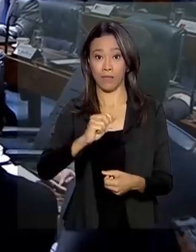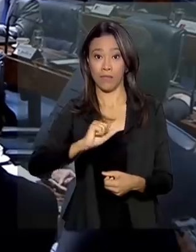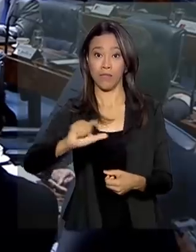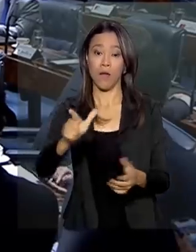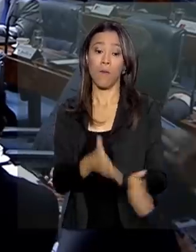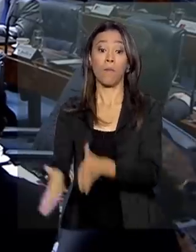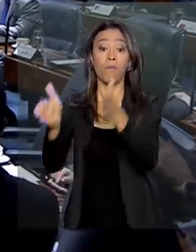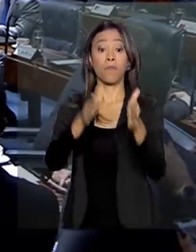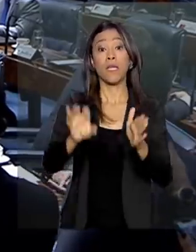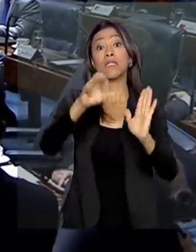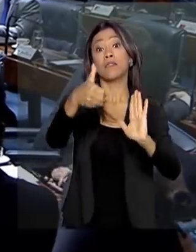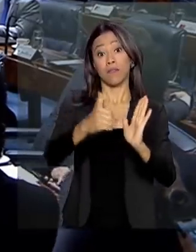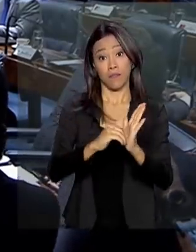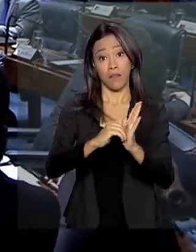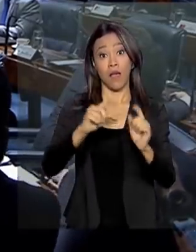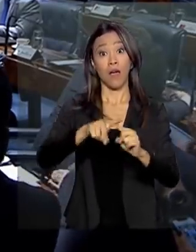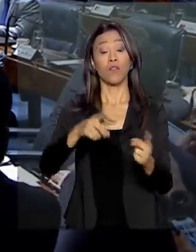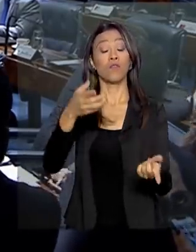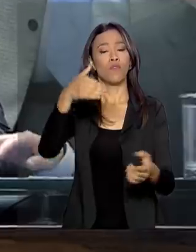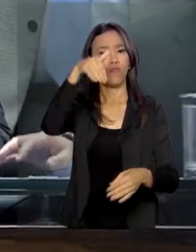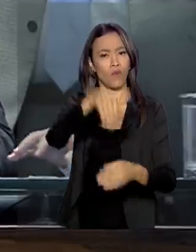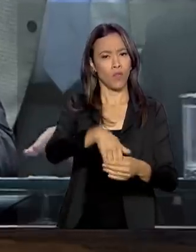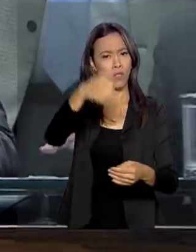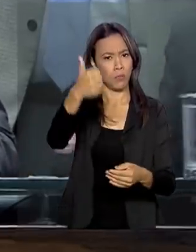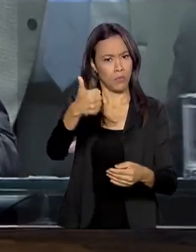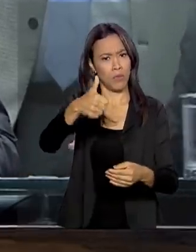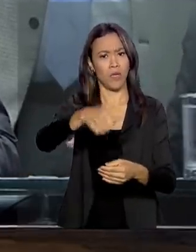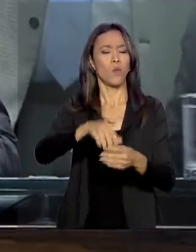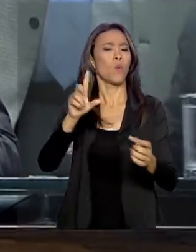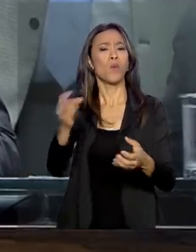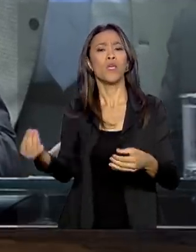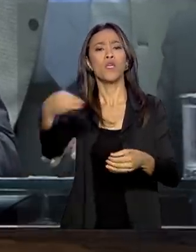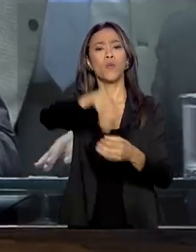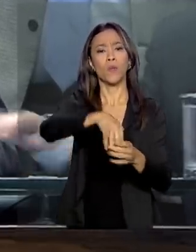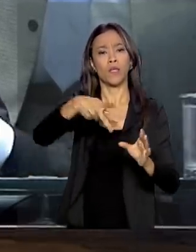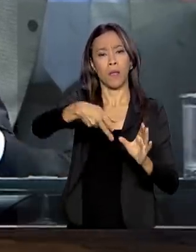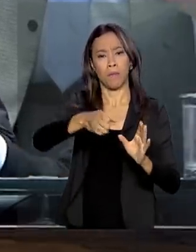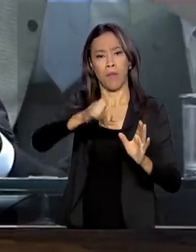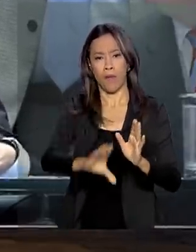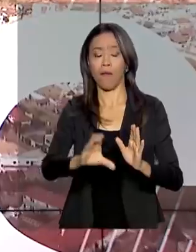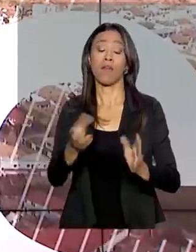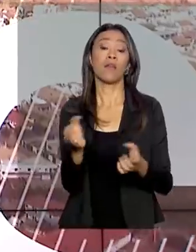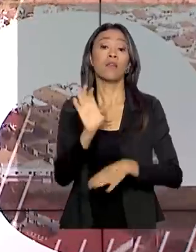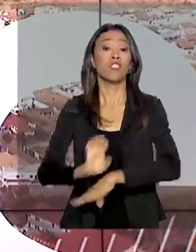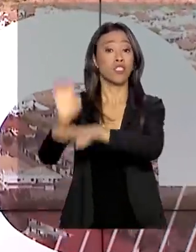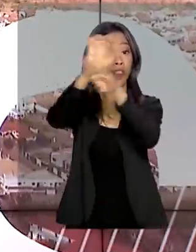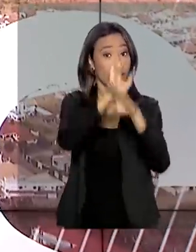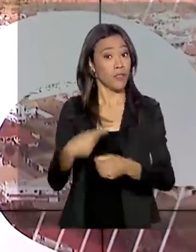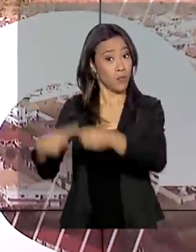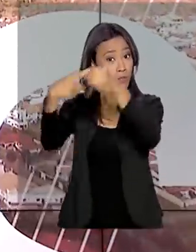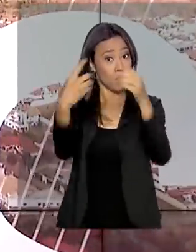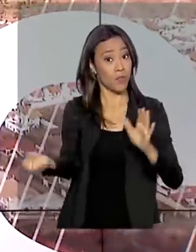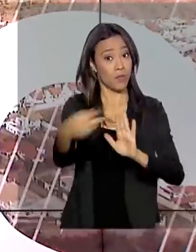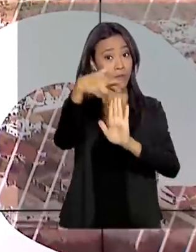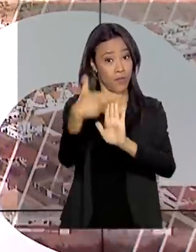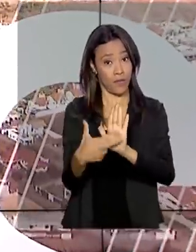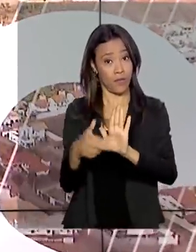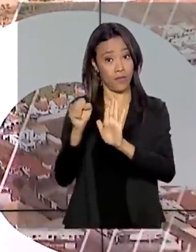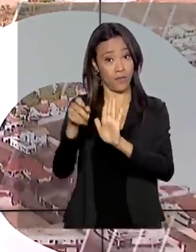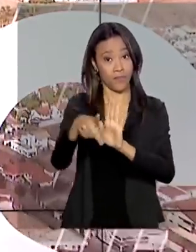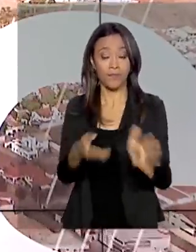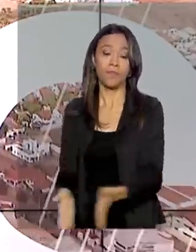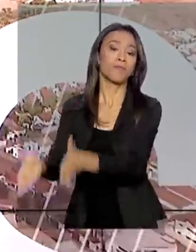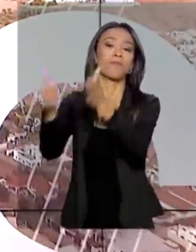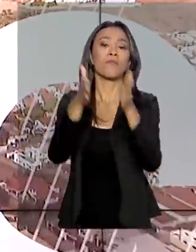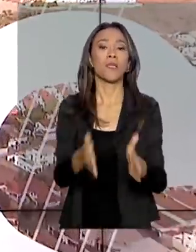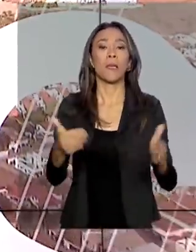turno a pec paralela que inclui estados e municípios no novo regime de previdência e veja também ministério da